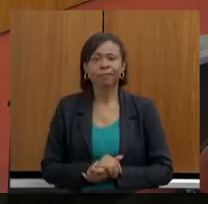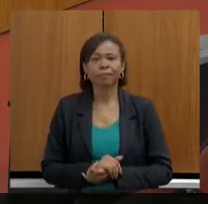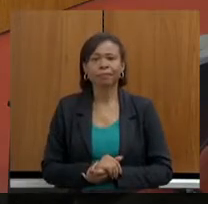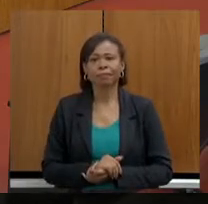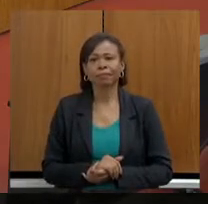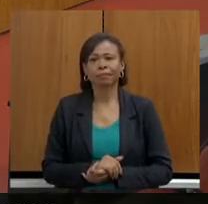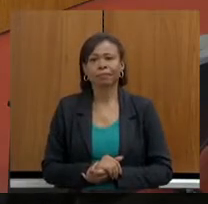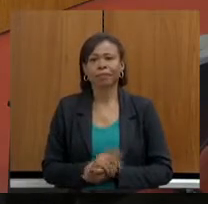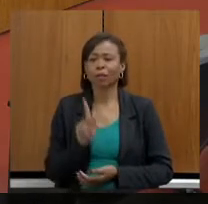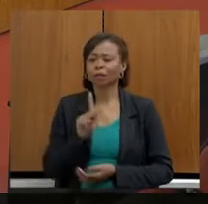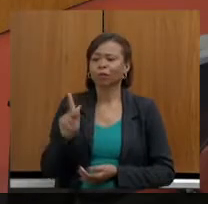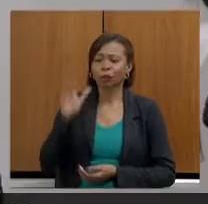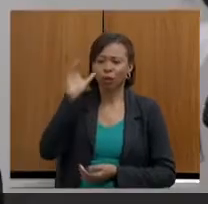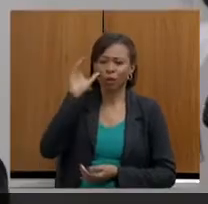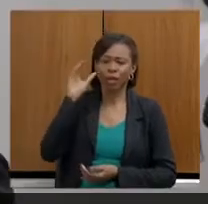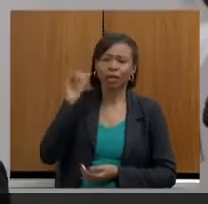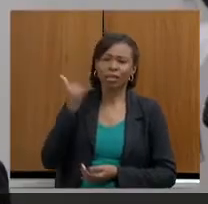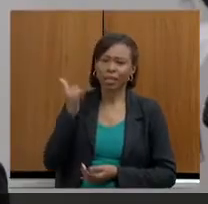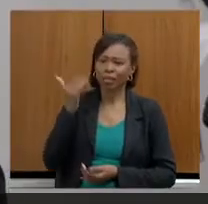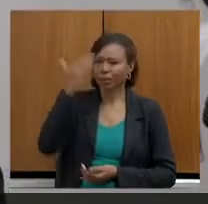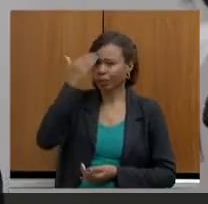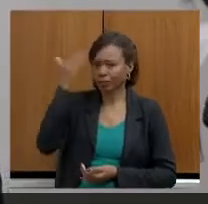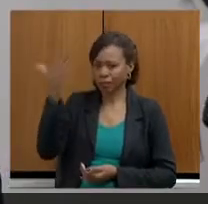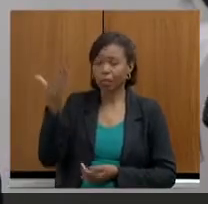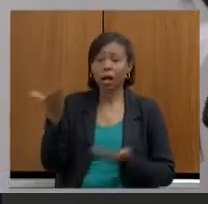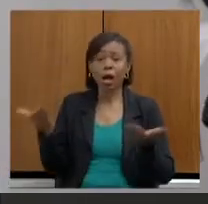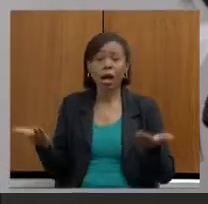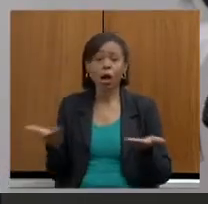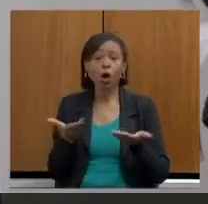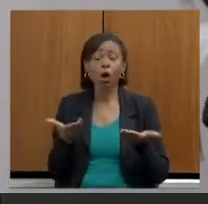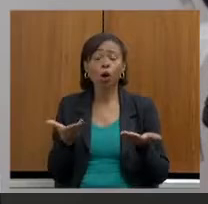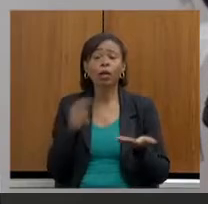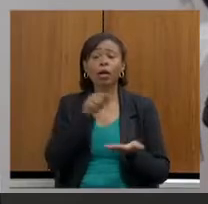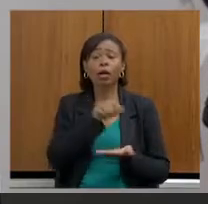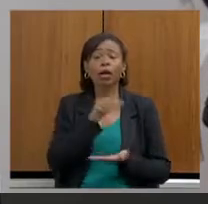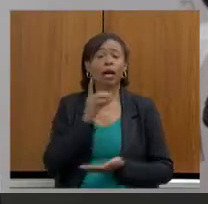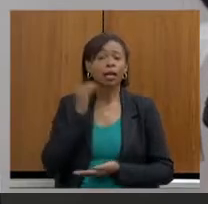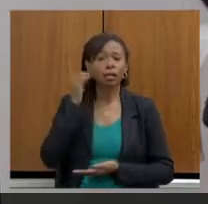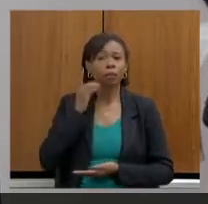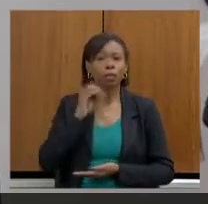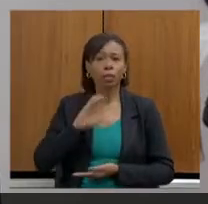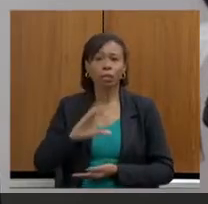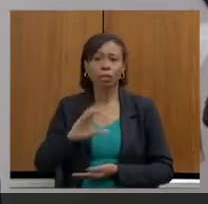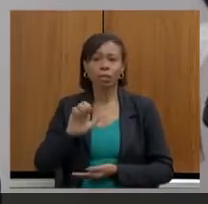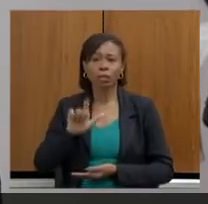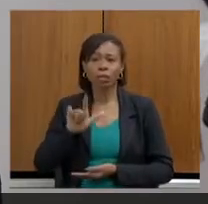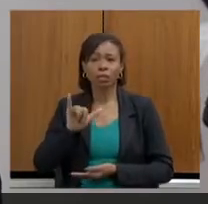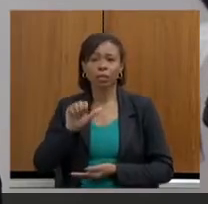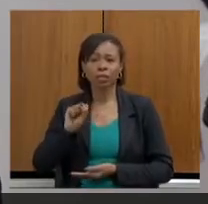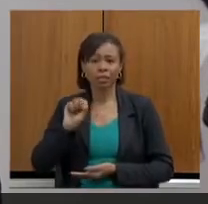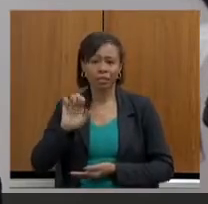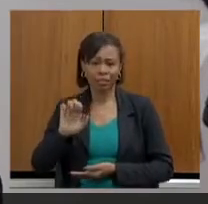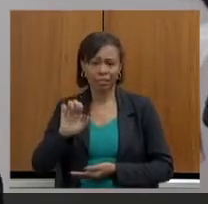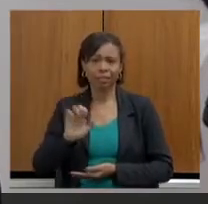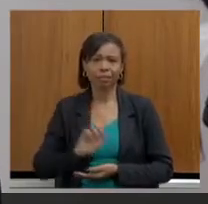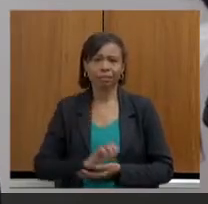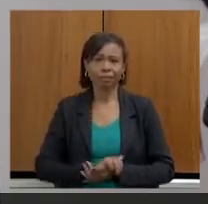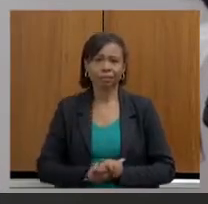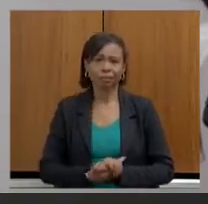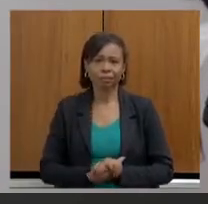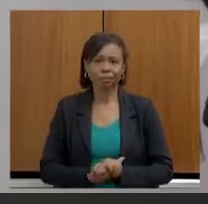Obrigado Professor Cleiton agora vou passar a palavra para deputada celise laviola